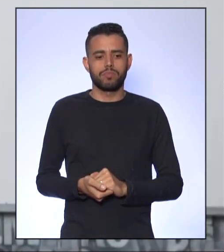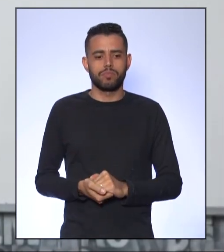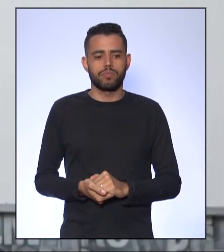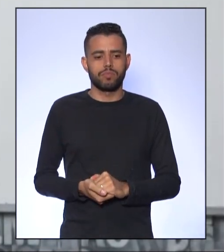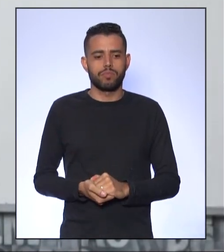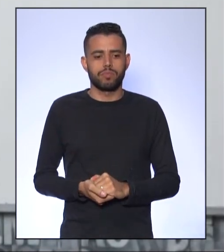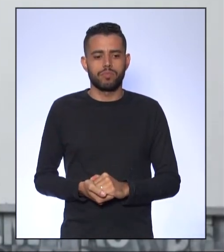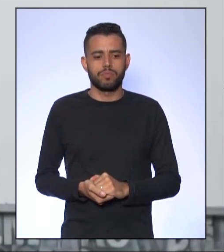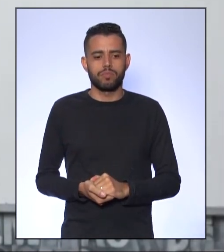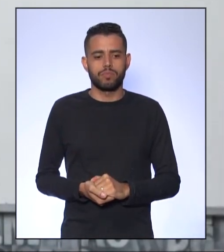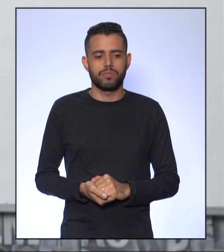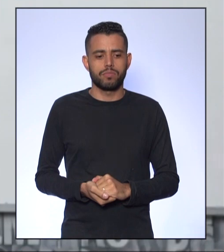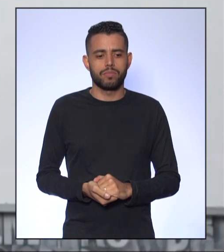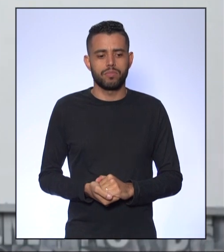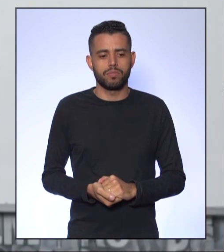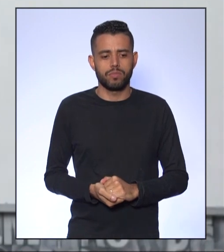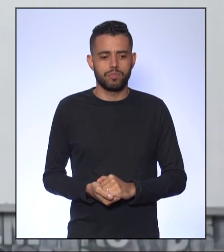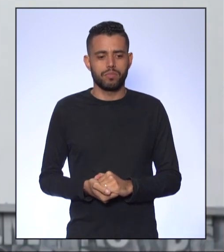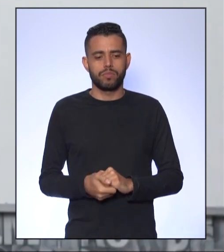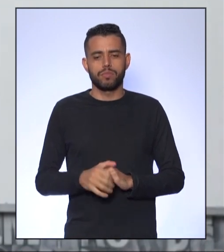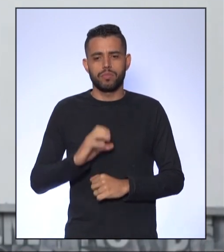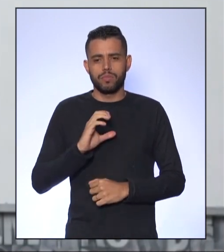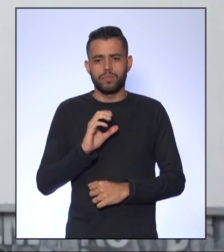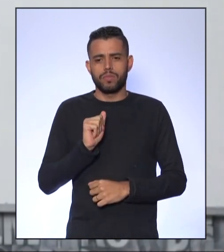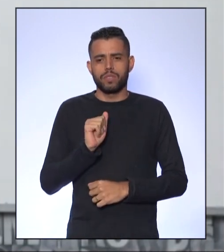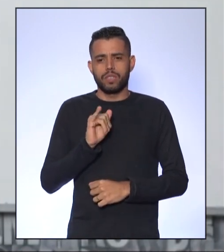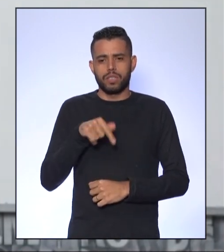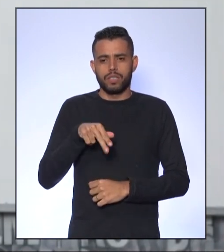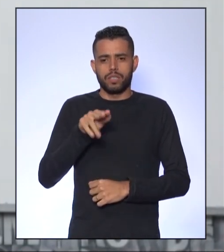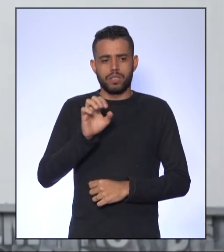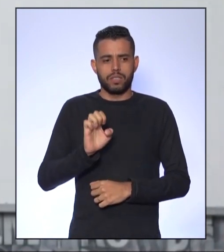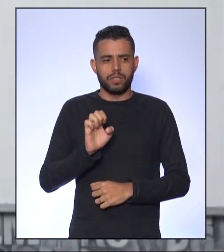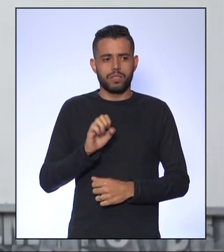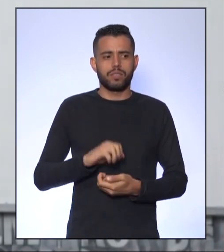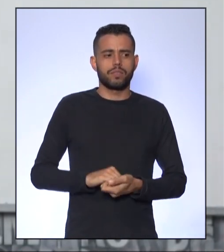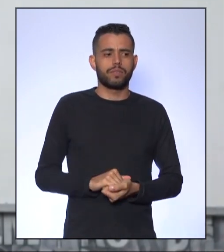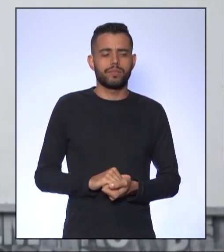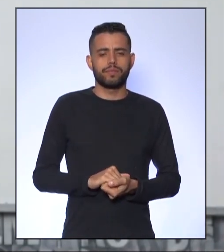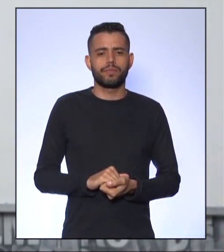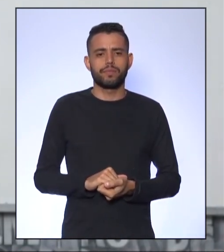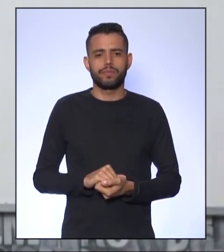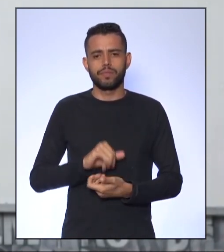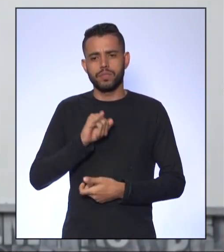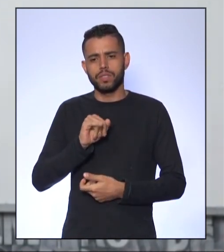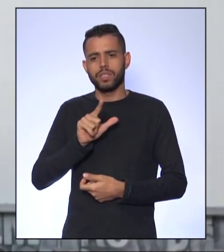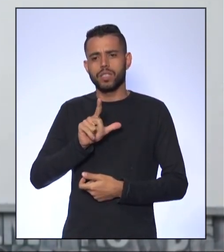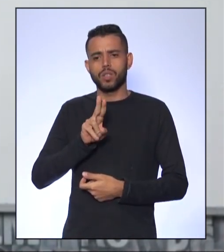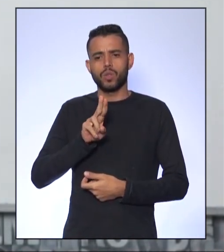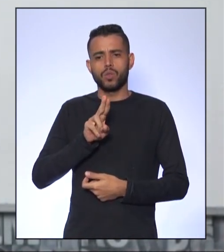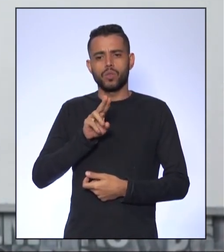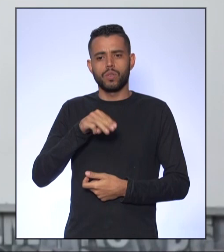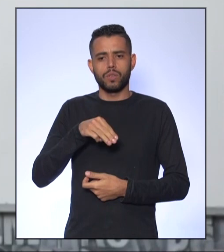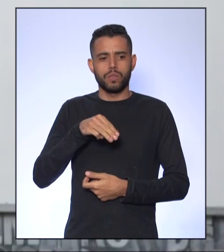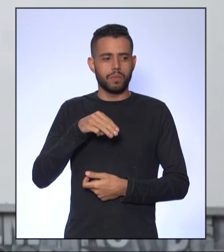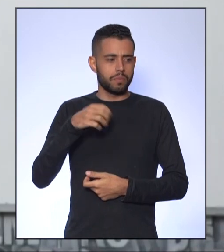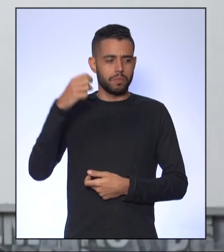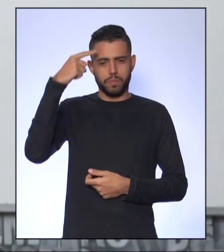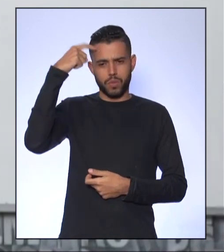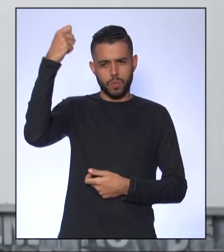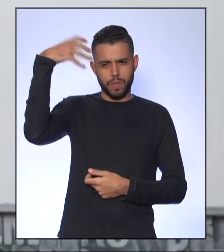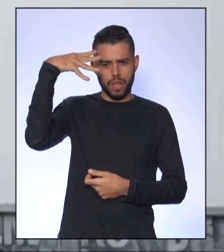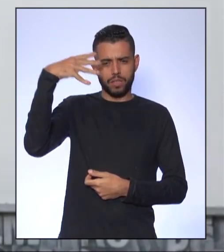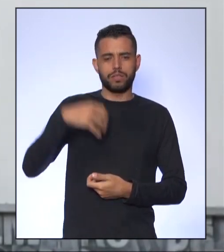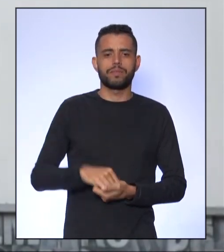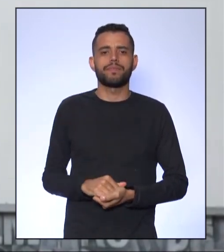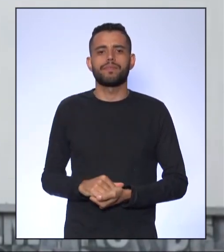aqui. Kaique Moreira diz Illuminati. Os Illuminatis, esta